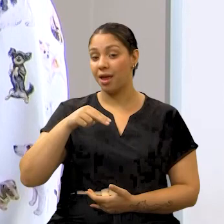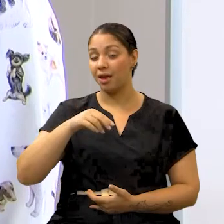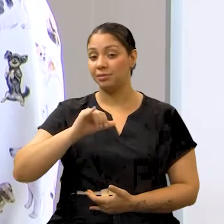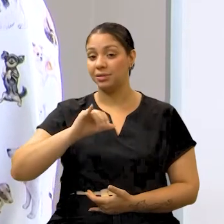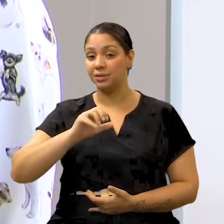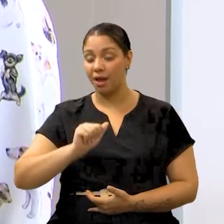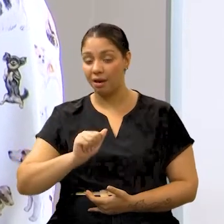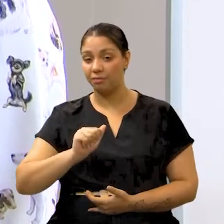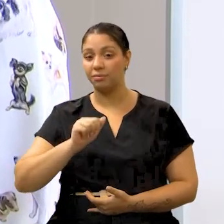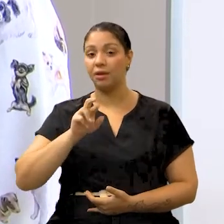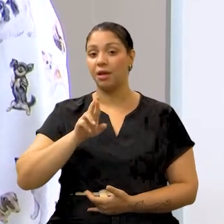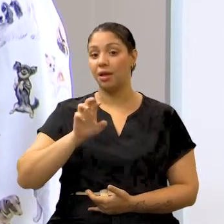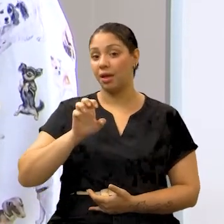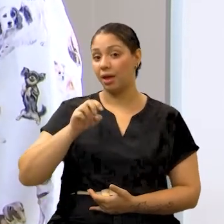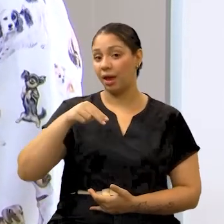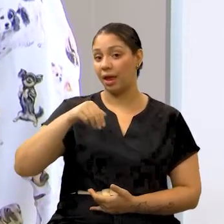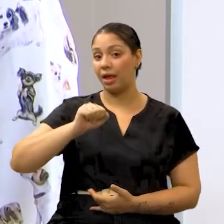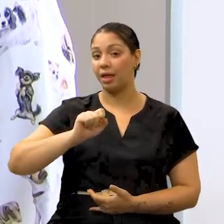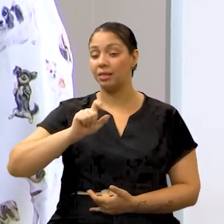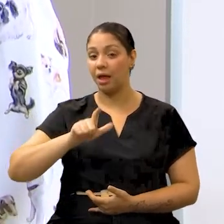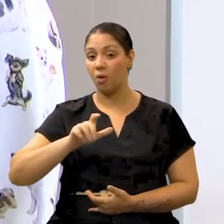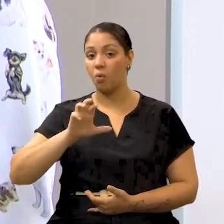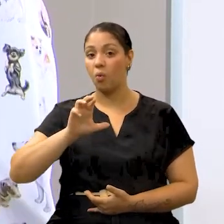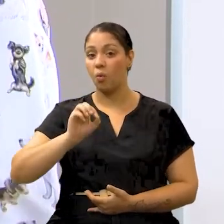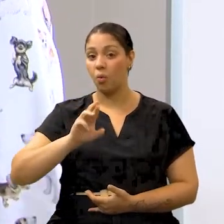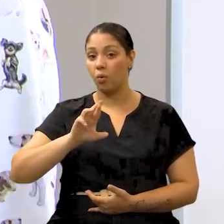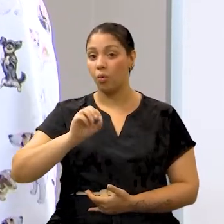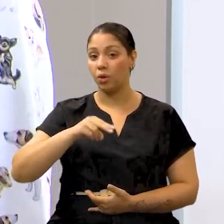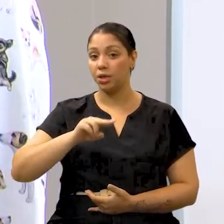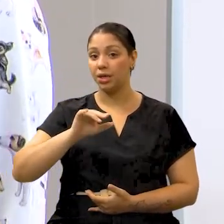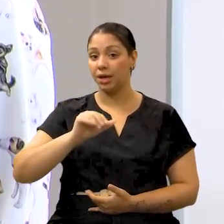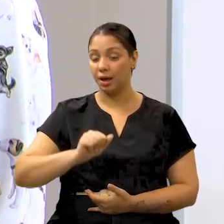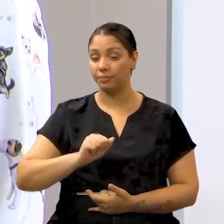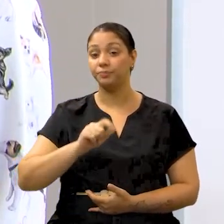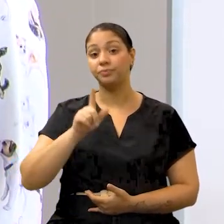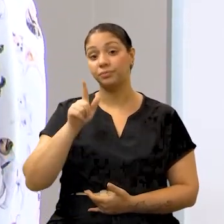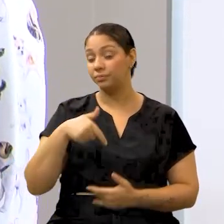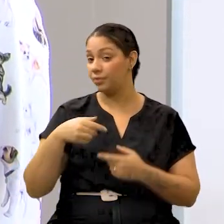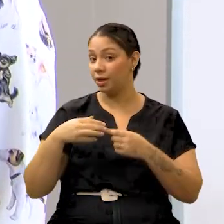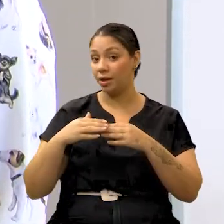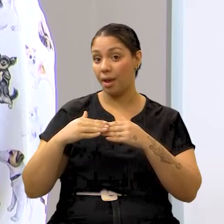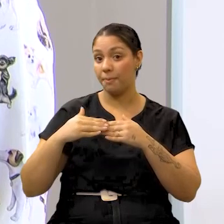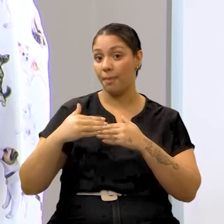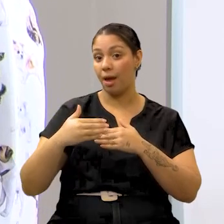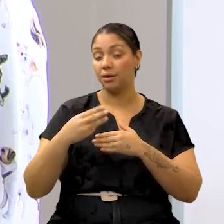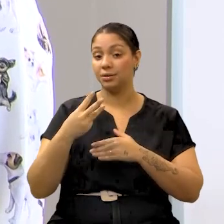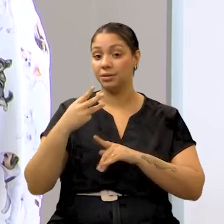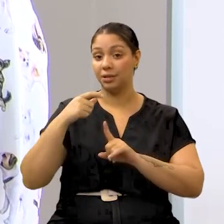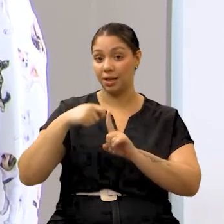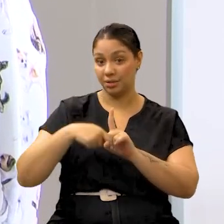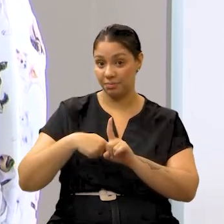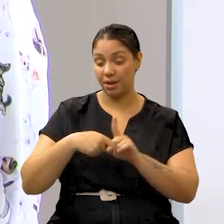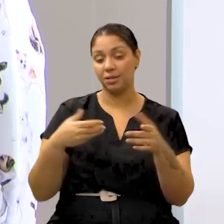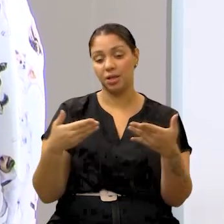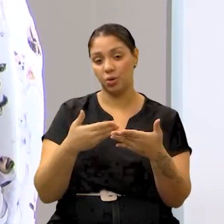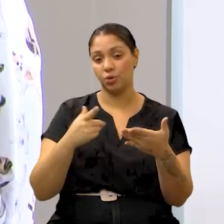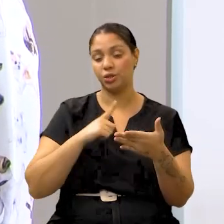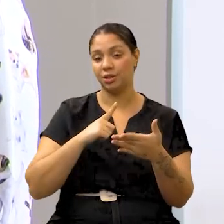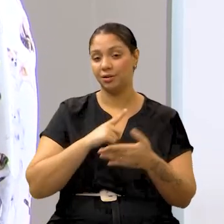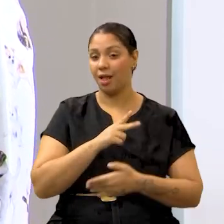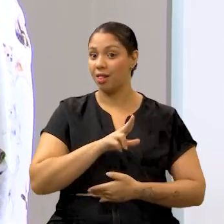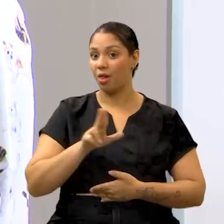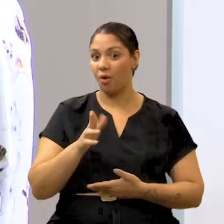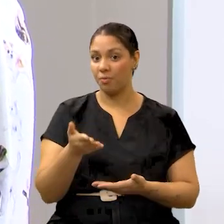uma duração maior de 3 meses. E hoje é utilizado a denominação doença renal